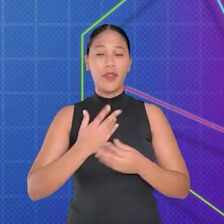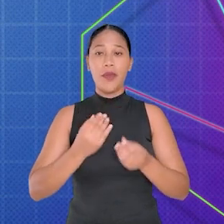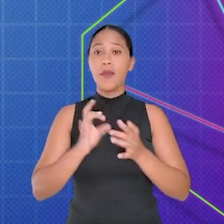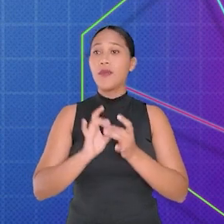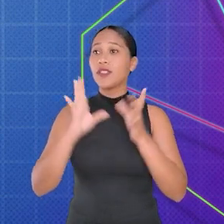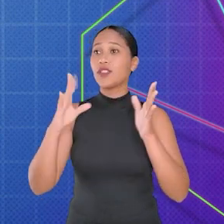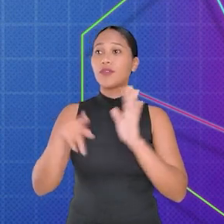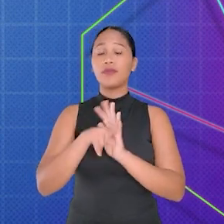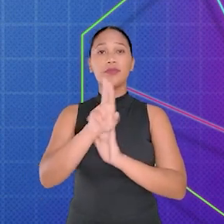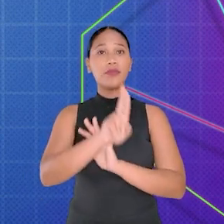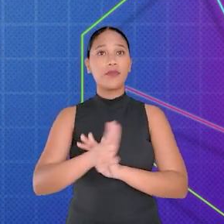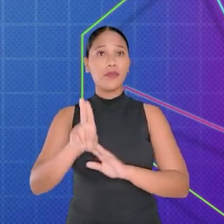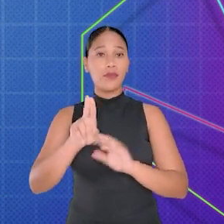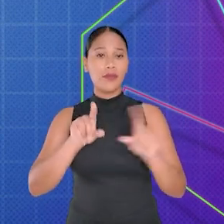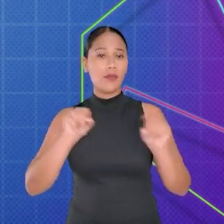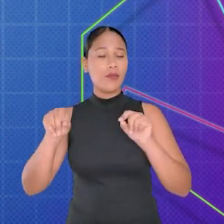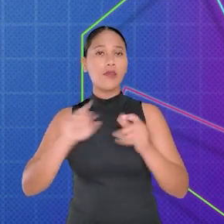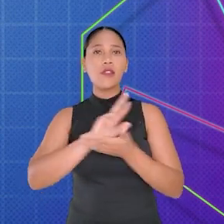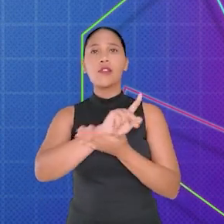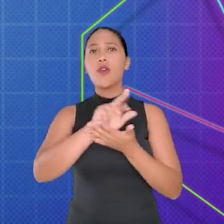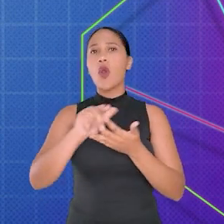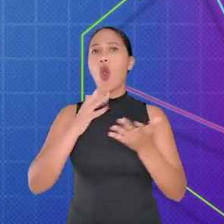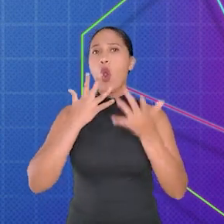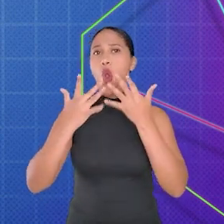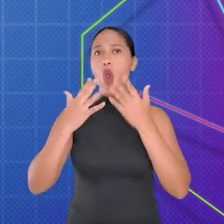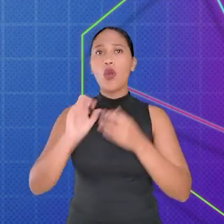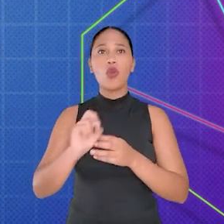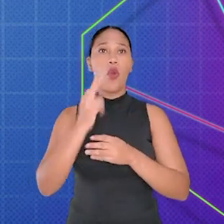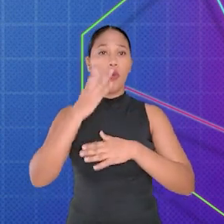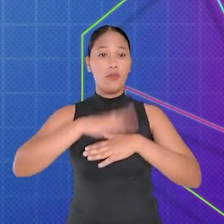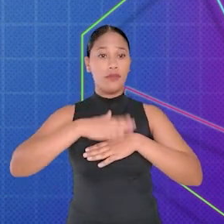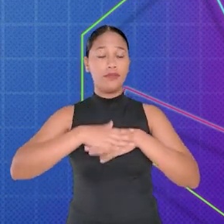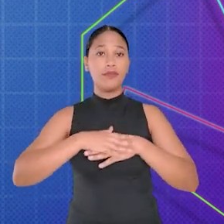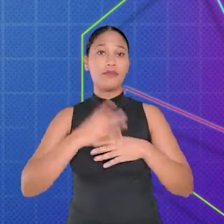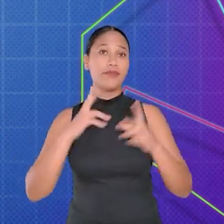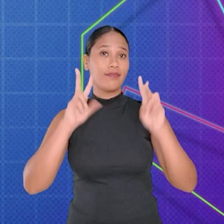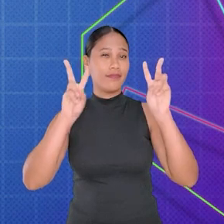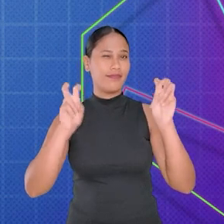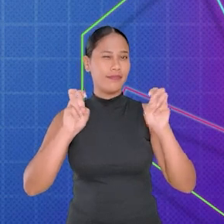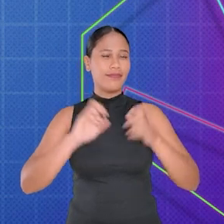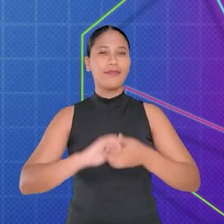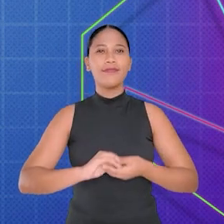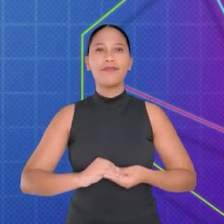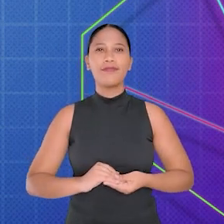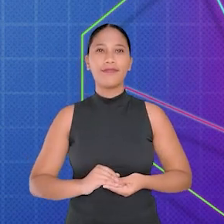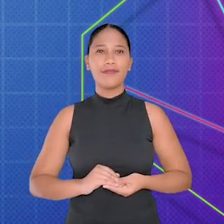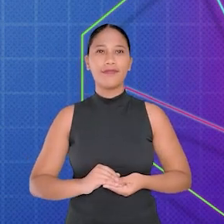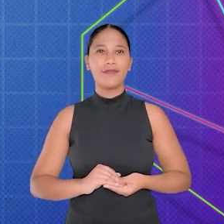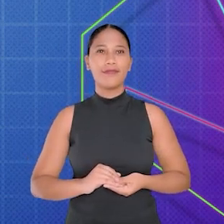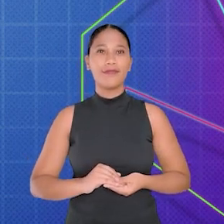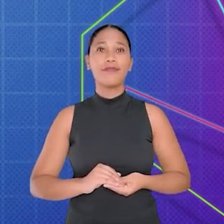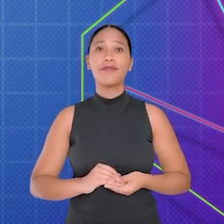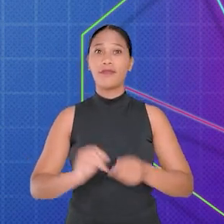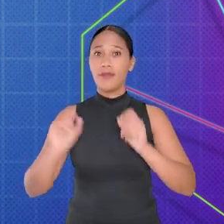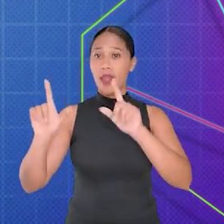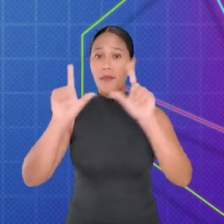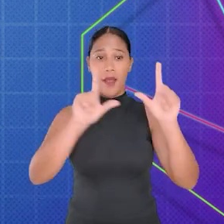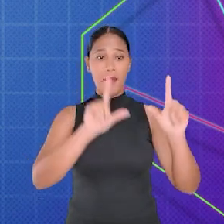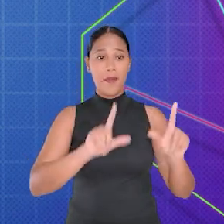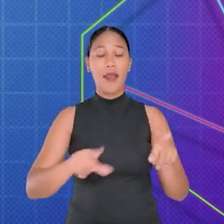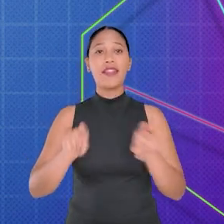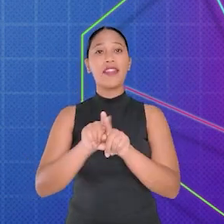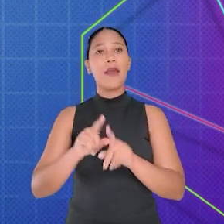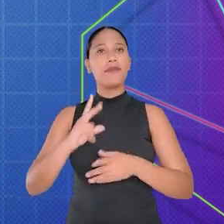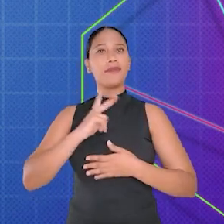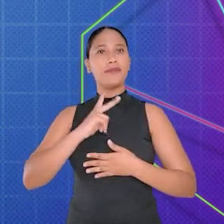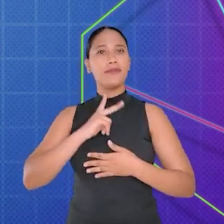temas, permitindo que o usuário escolha entre diferentes opções de cores ou crie seu próprio tema personalizado. Os painéis também podem